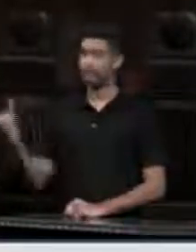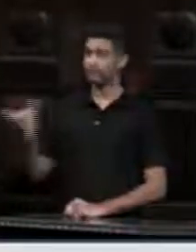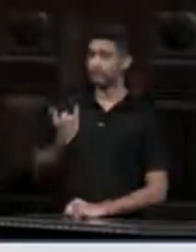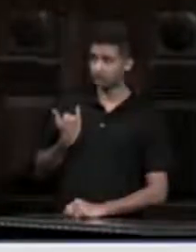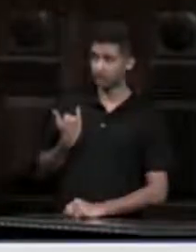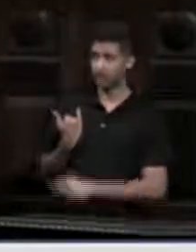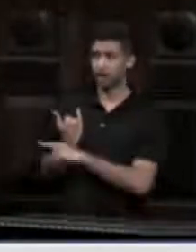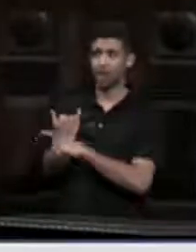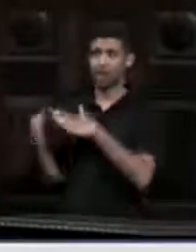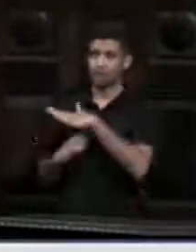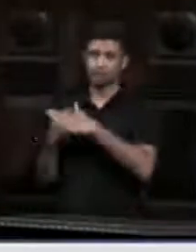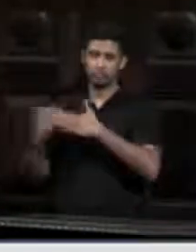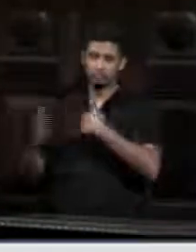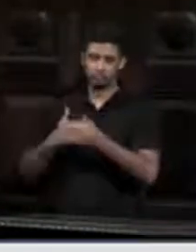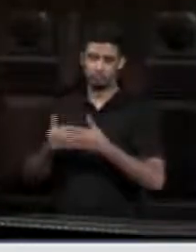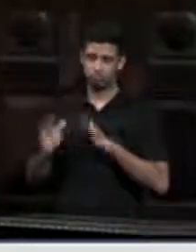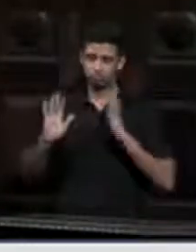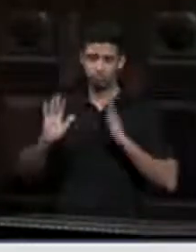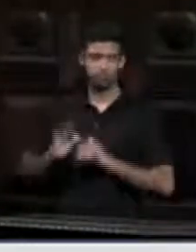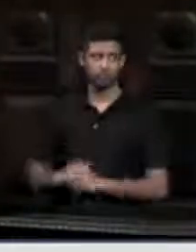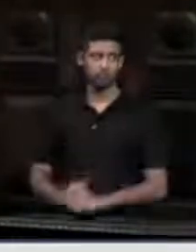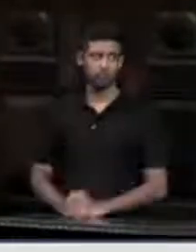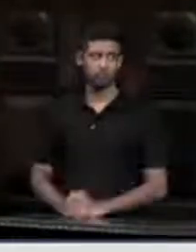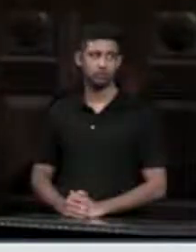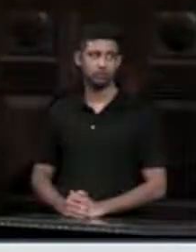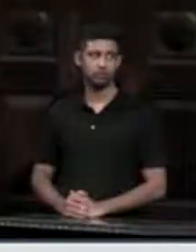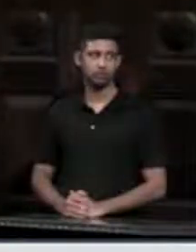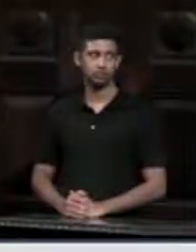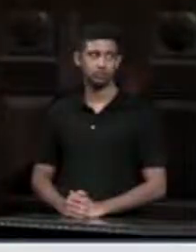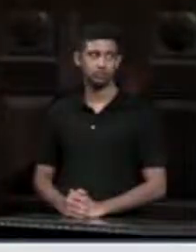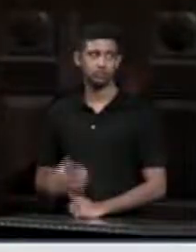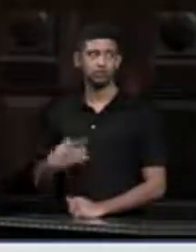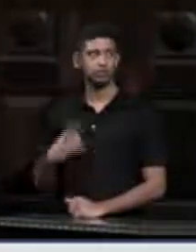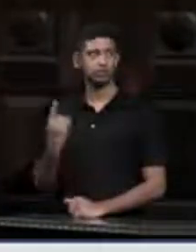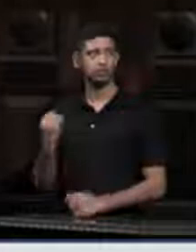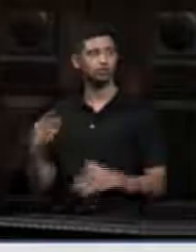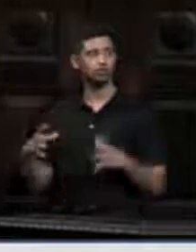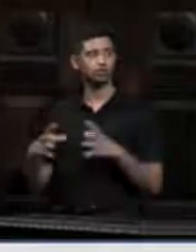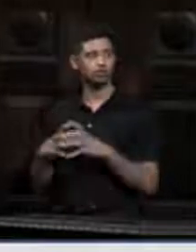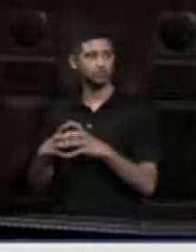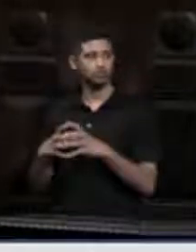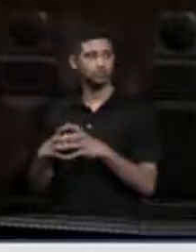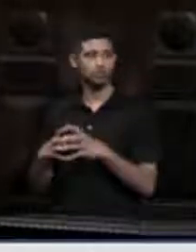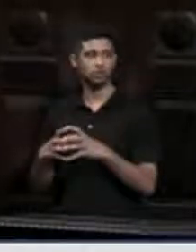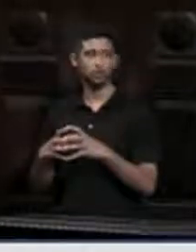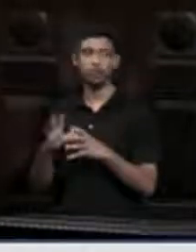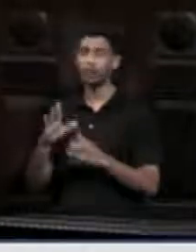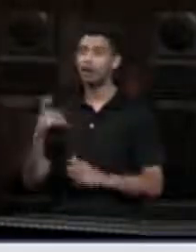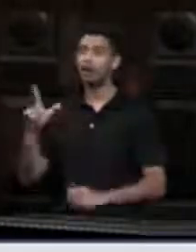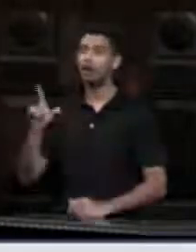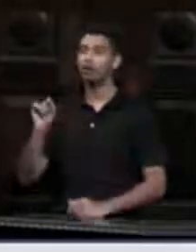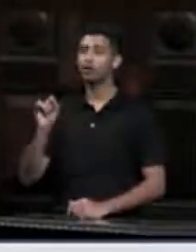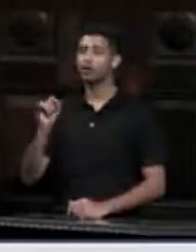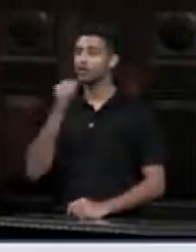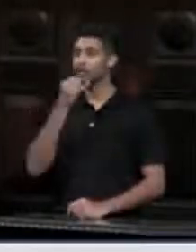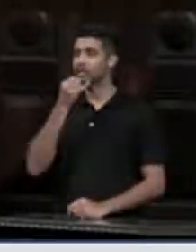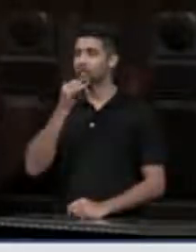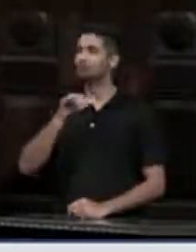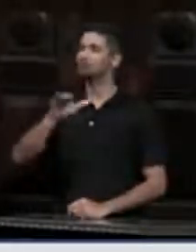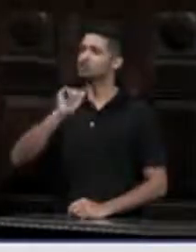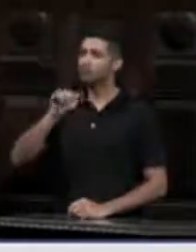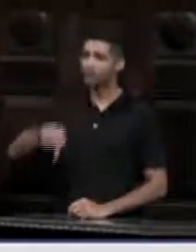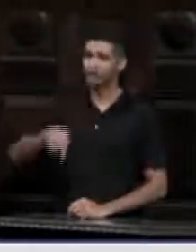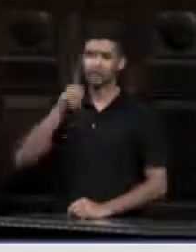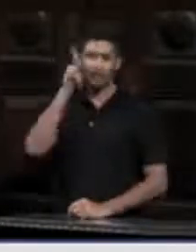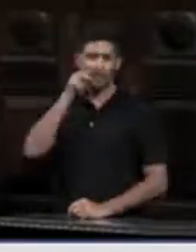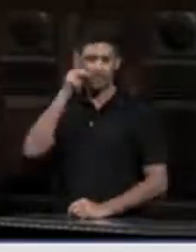uma articulação política. Uma coisa é ir para a comissão de 3, 4 questões. Outra coisa é dizer que vai ser sabatinado aqui em plenário. No